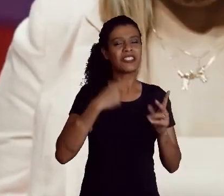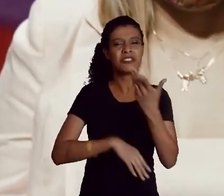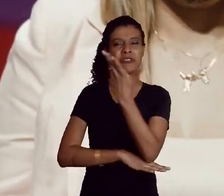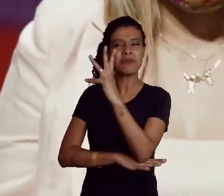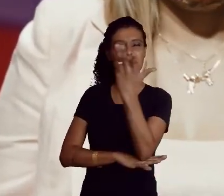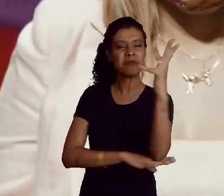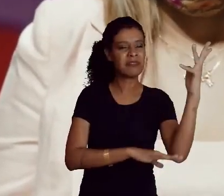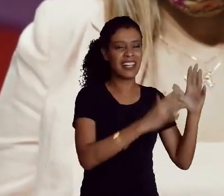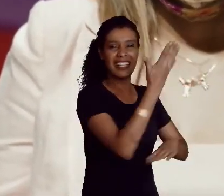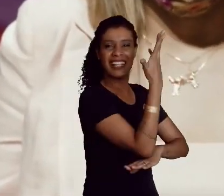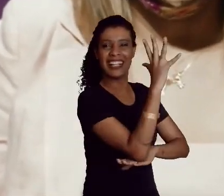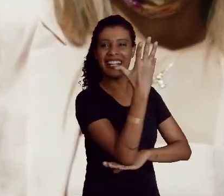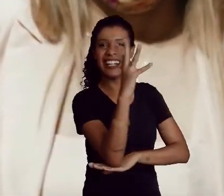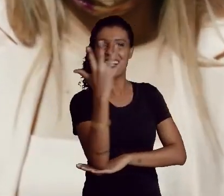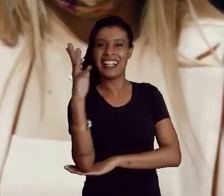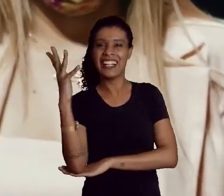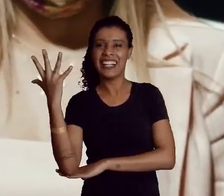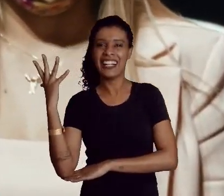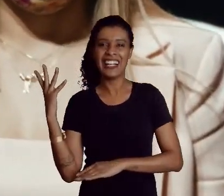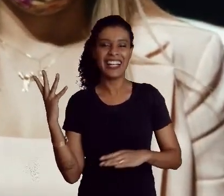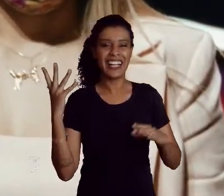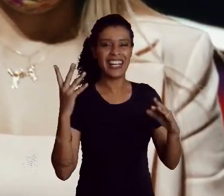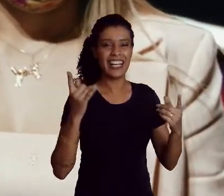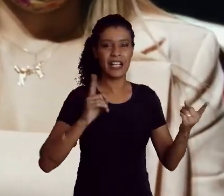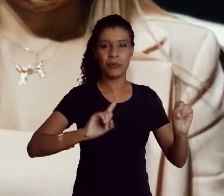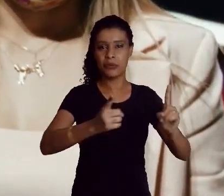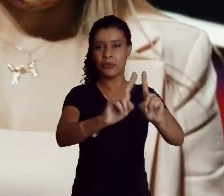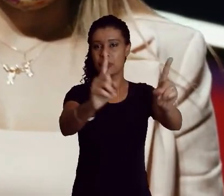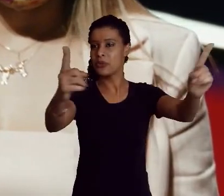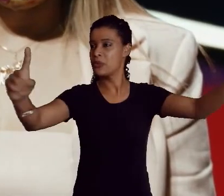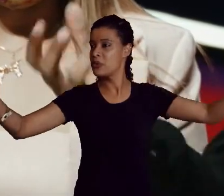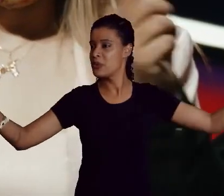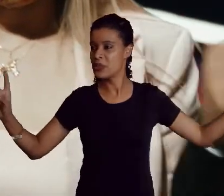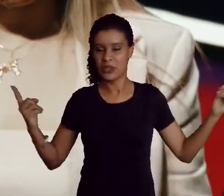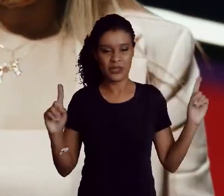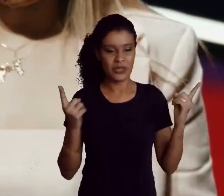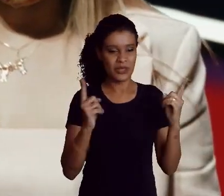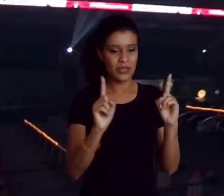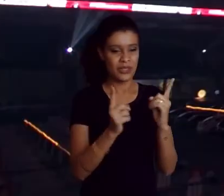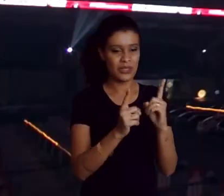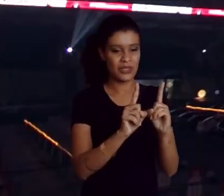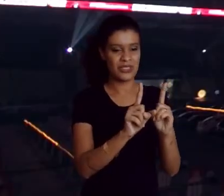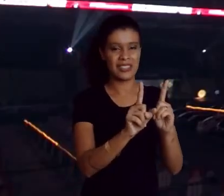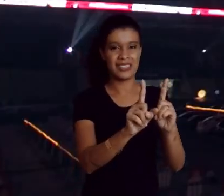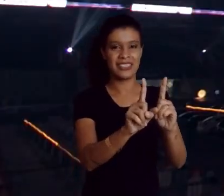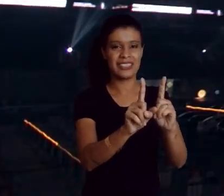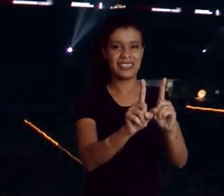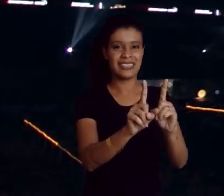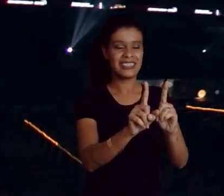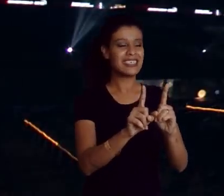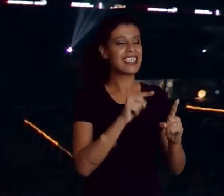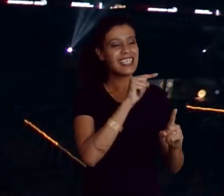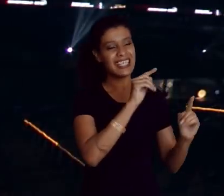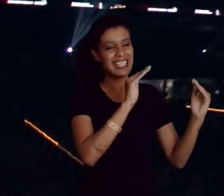correndo. E depois nós nos encontramos e nós casamos de novo, lá na casa dela, lá no jardim dela. E foi